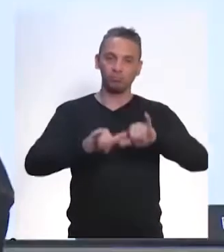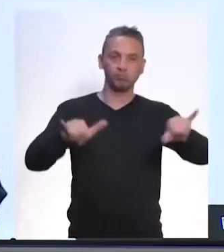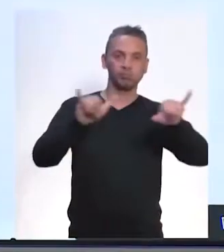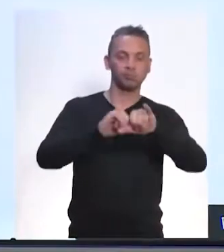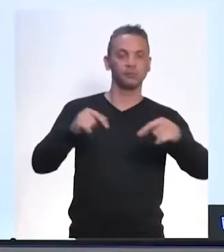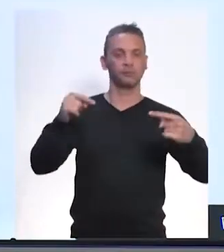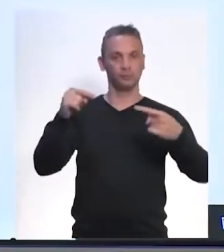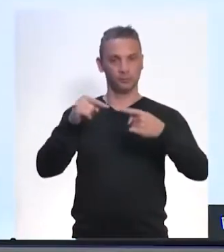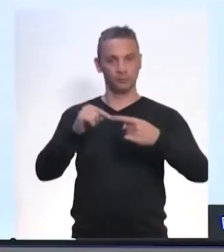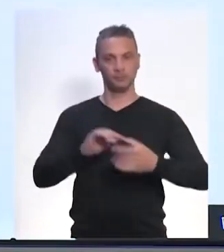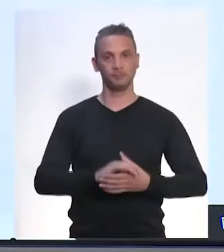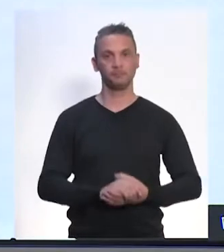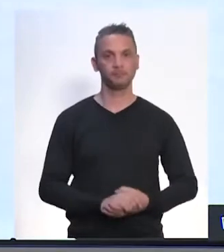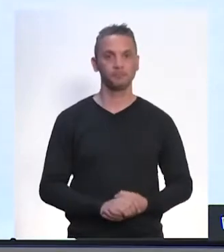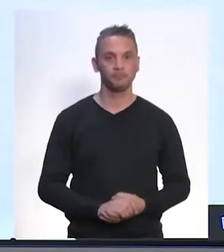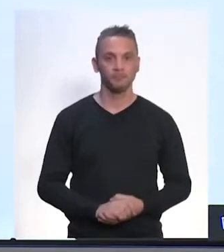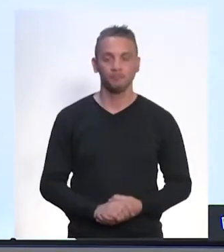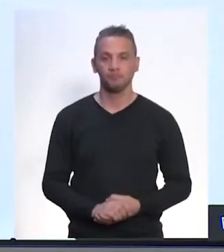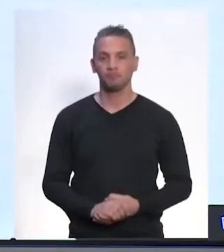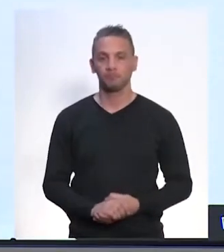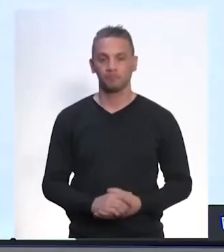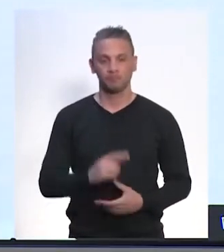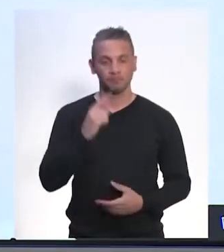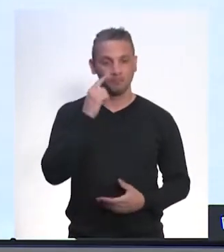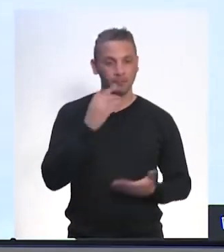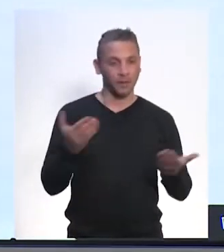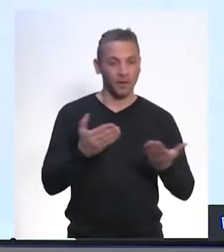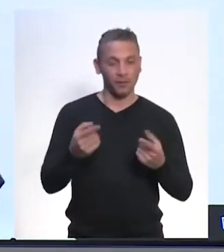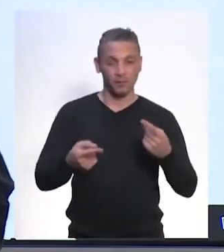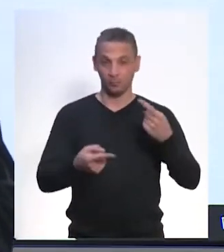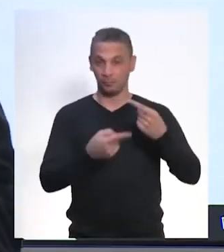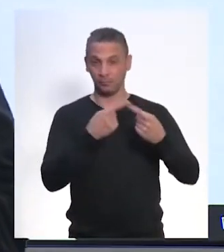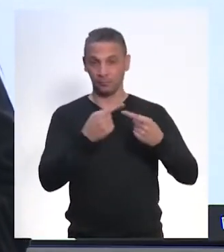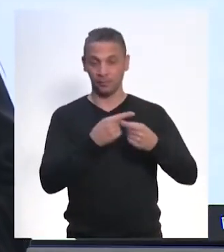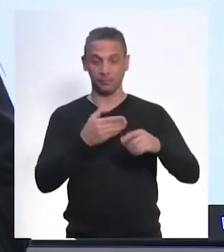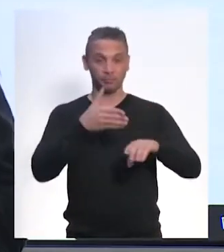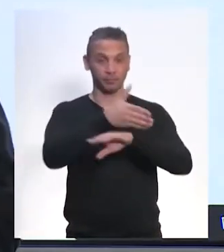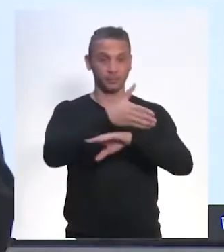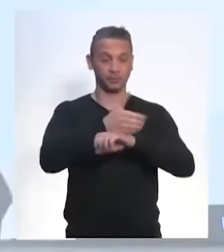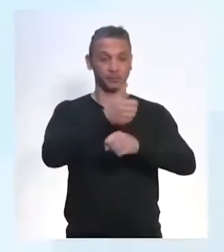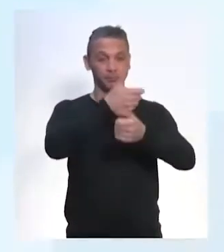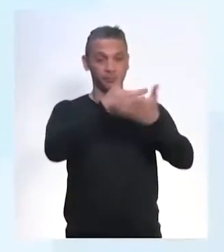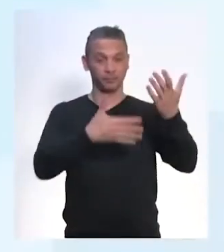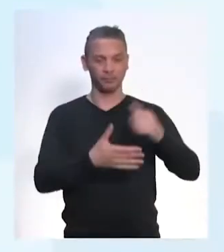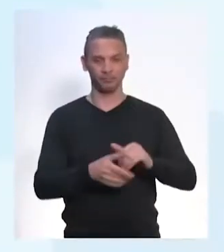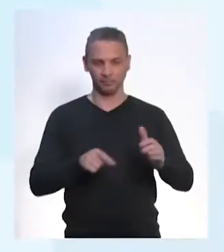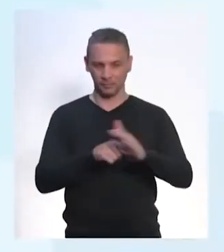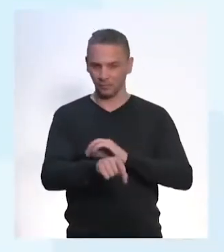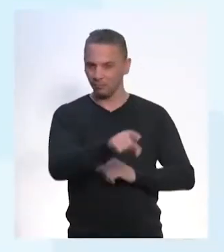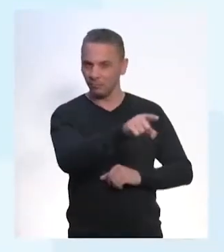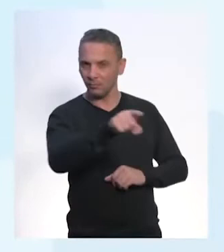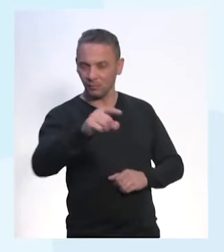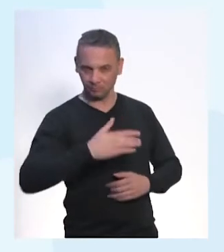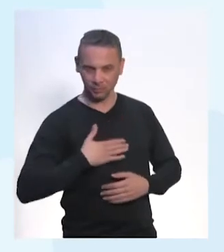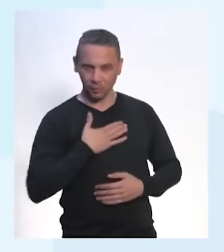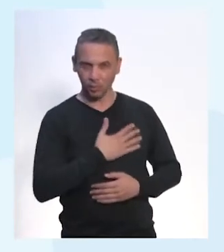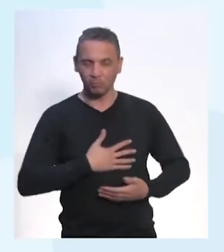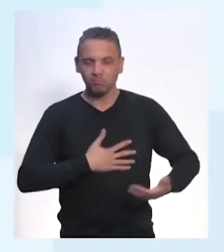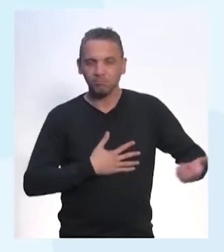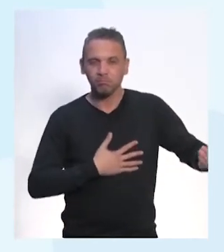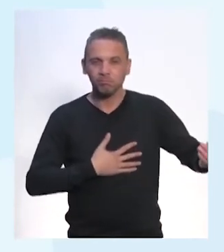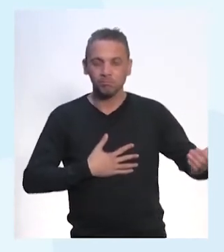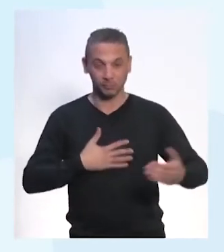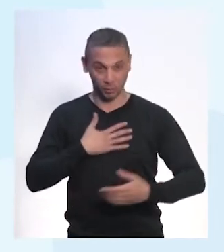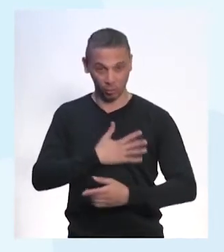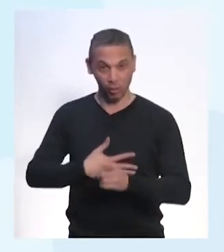divulgação. Então, vamos agora para a nossa primeira interação do chat de hoje. Vocês gostam de dançar? Quais modalidades de